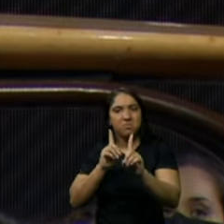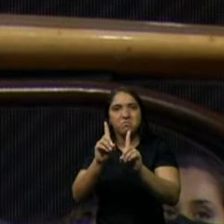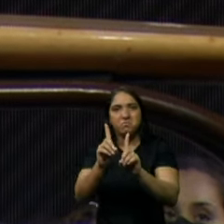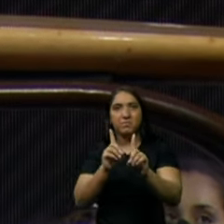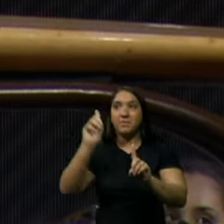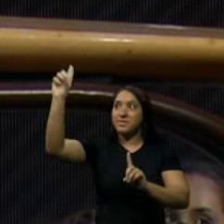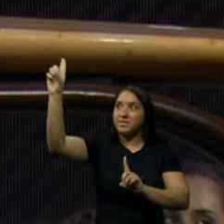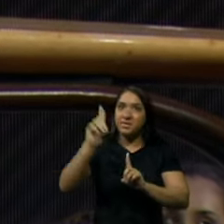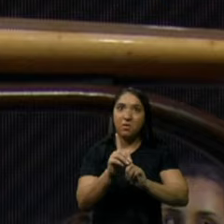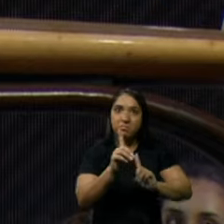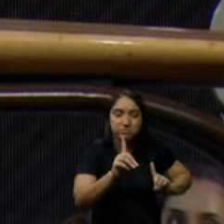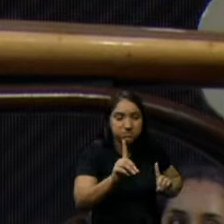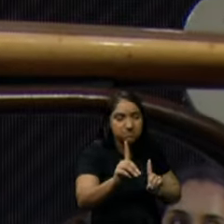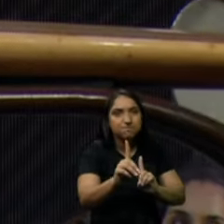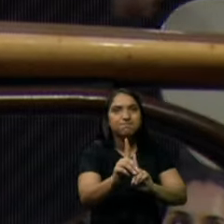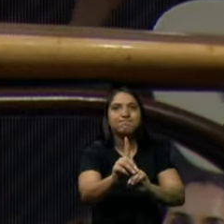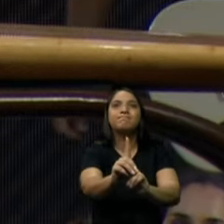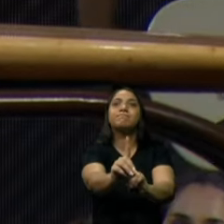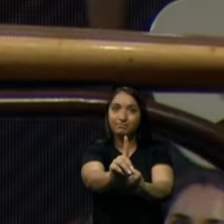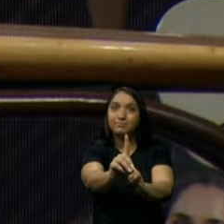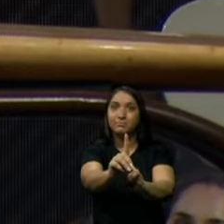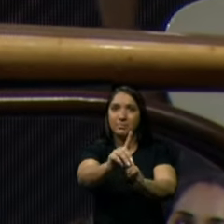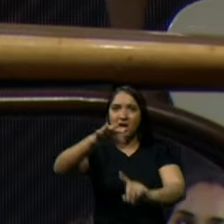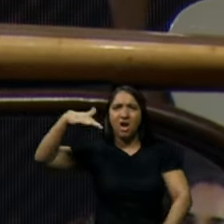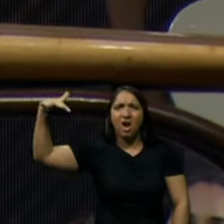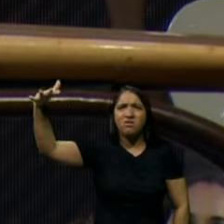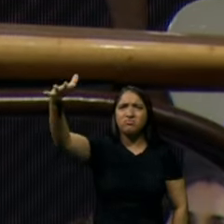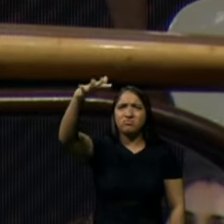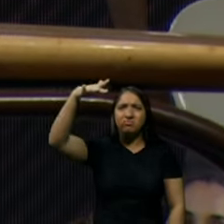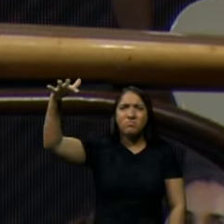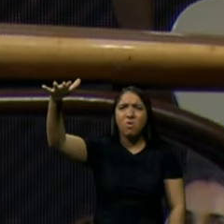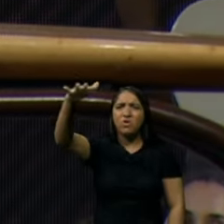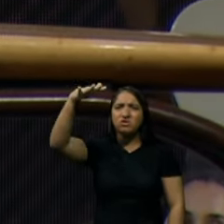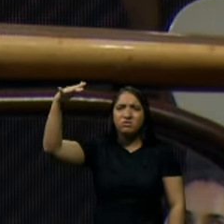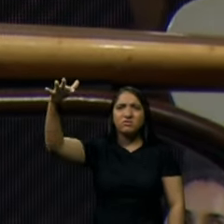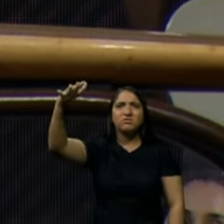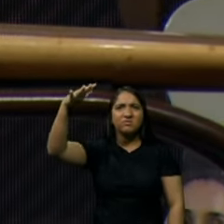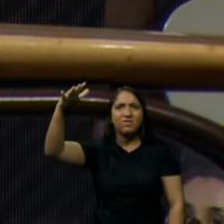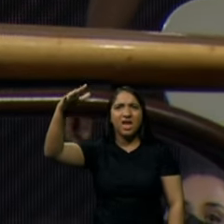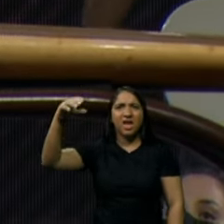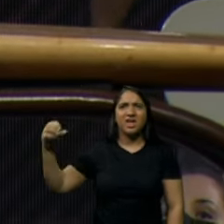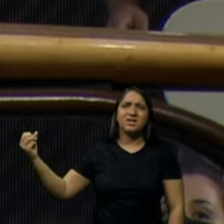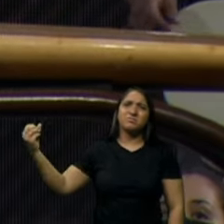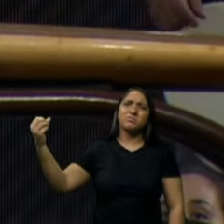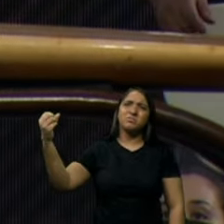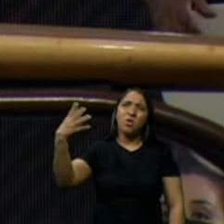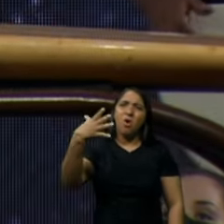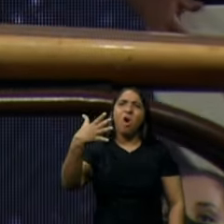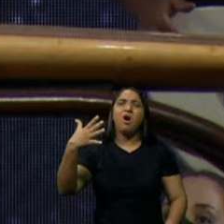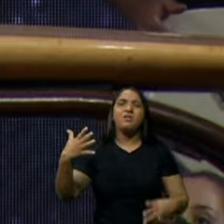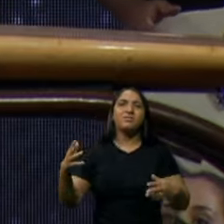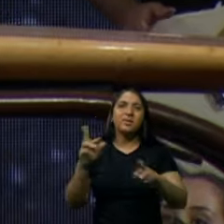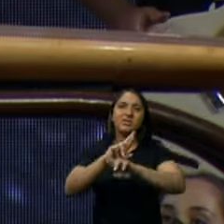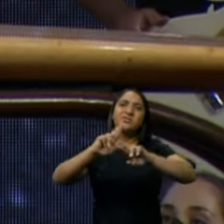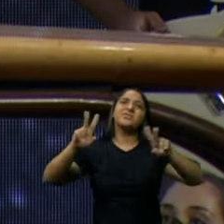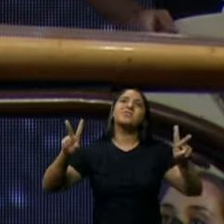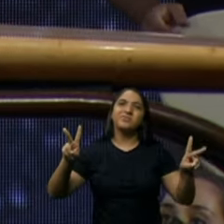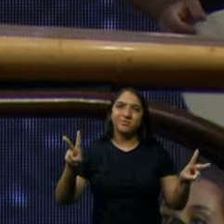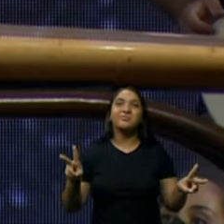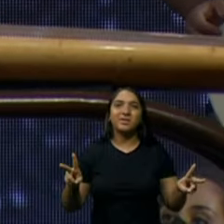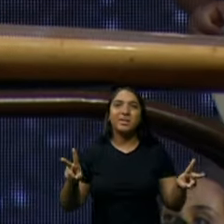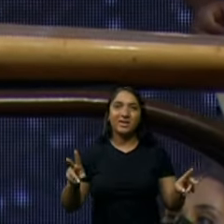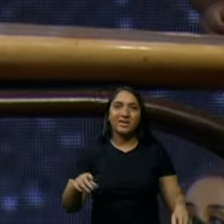frutos e de proporcionar a atmosfera em que pessoas terão seus encontros pessoais pessoais com o criador